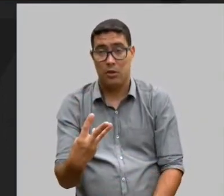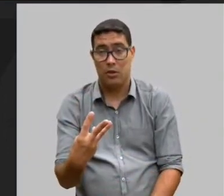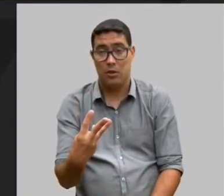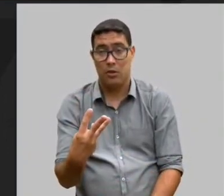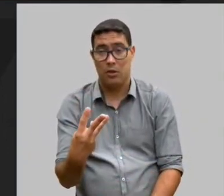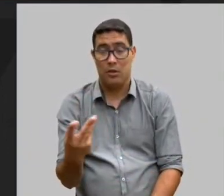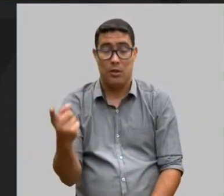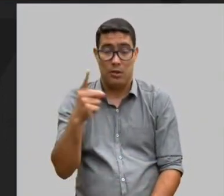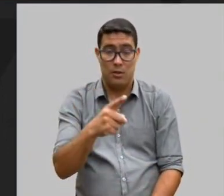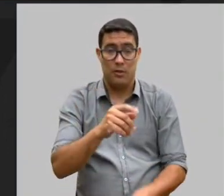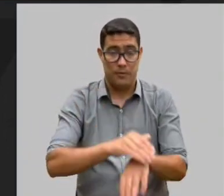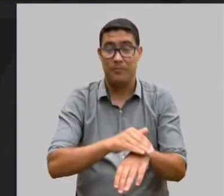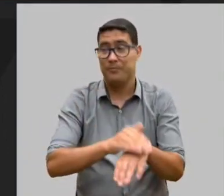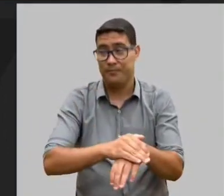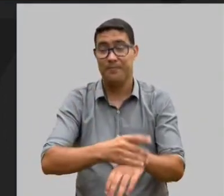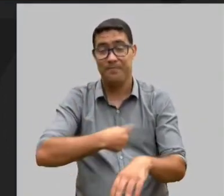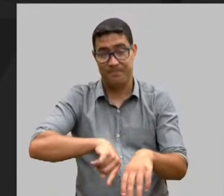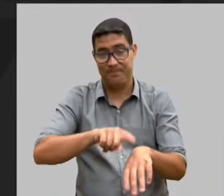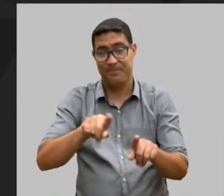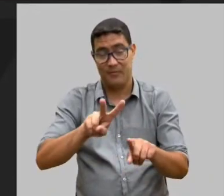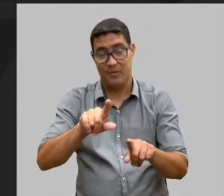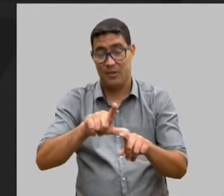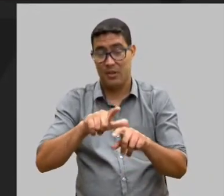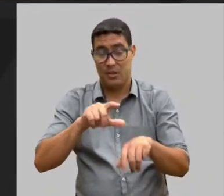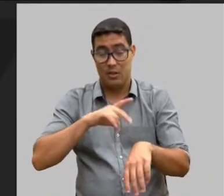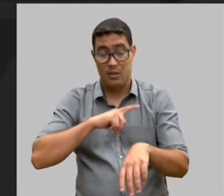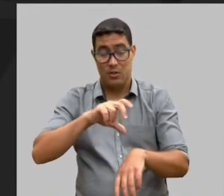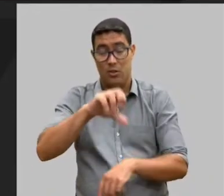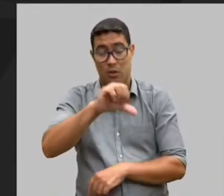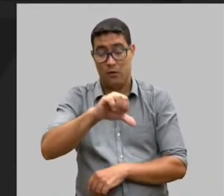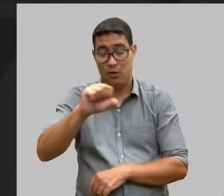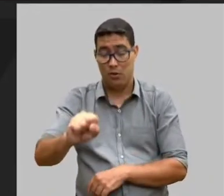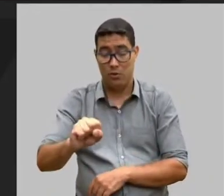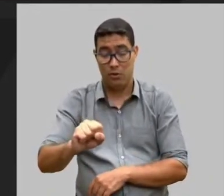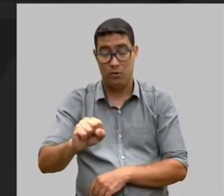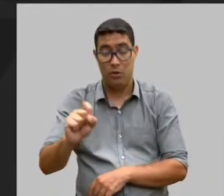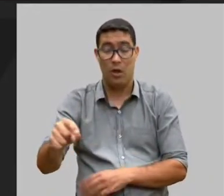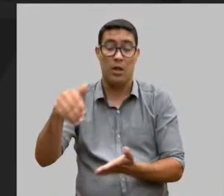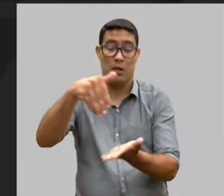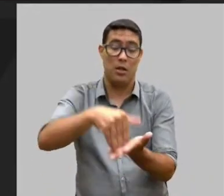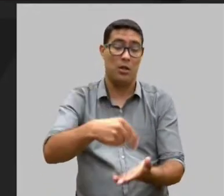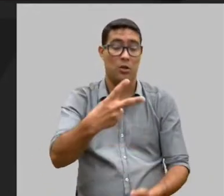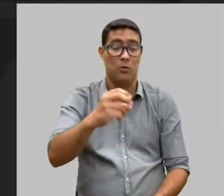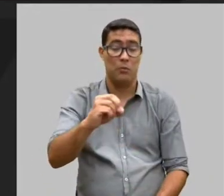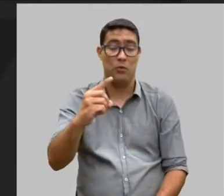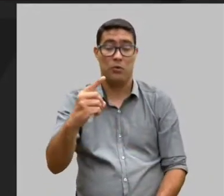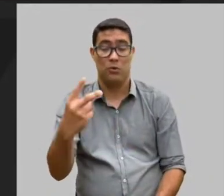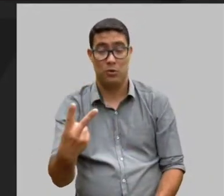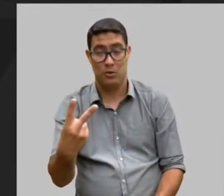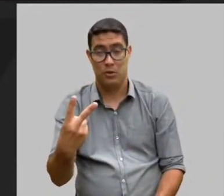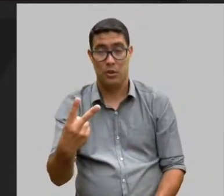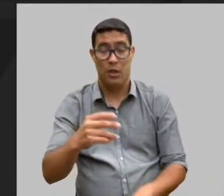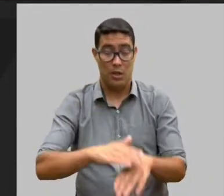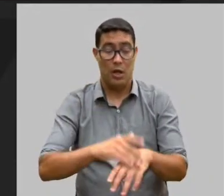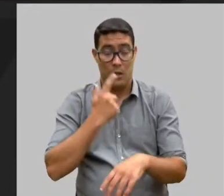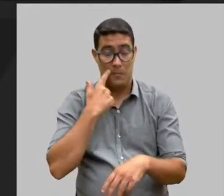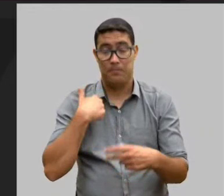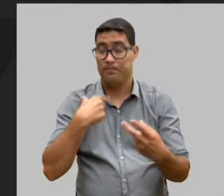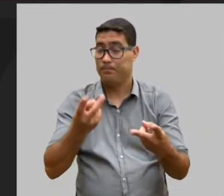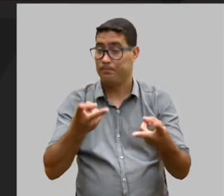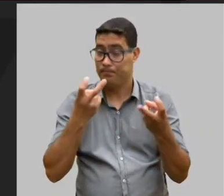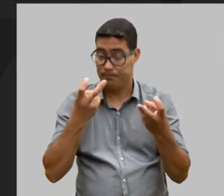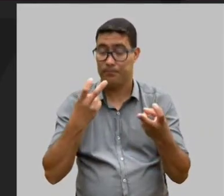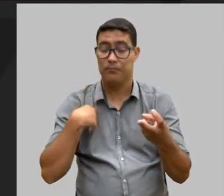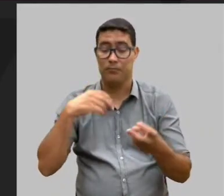16 então aqui vamos colocar de 99 de 98 até 2012 você ter ideia então aqui você vê também